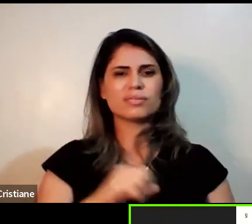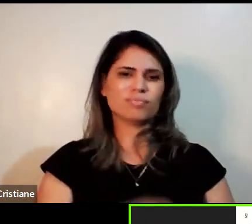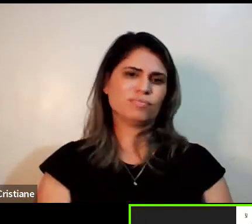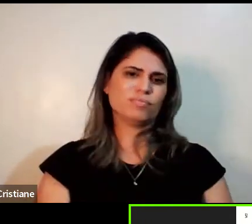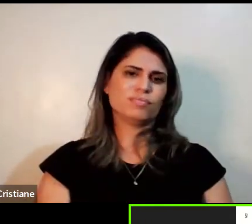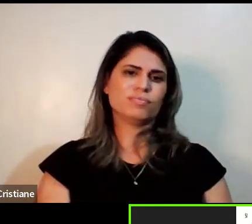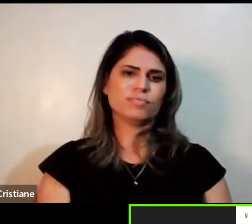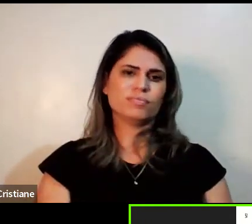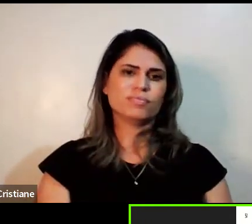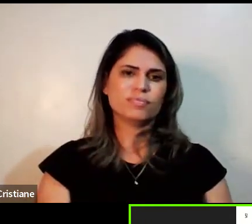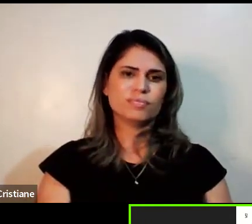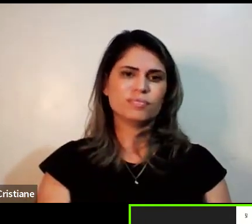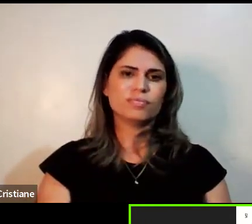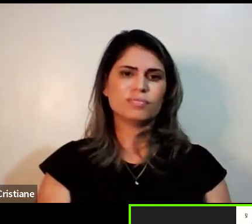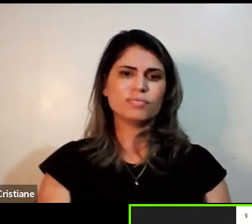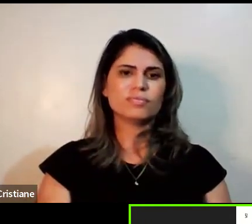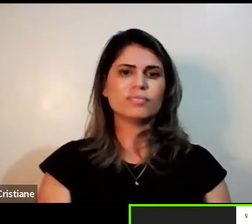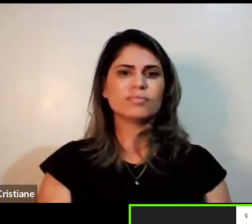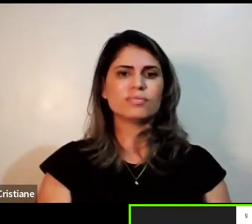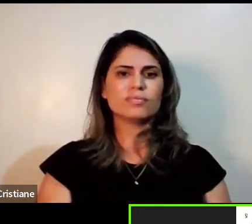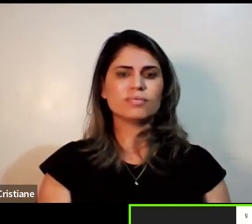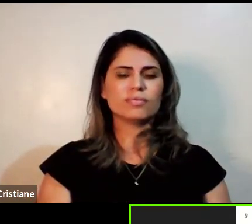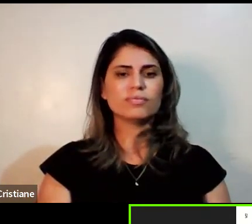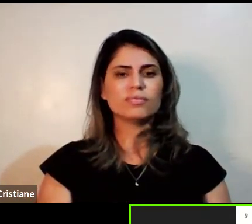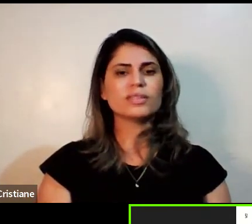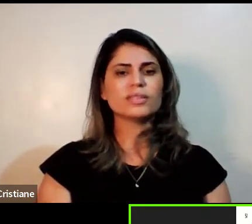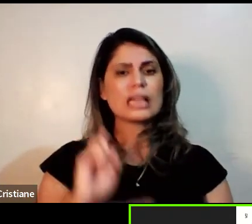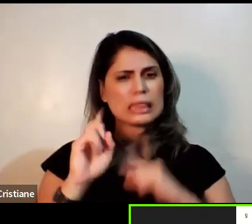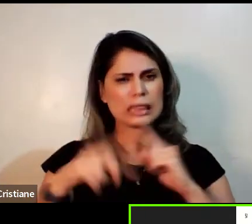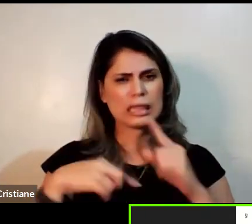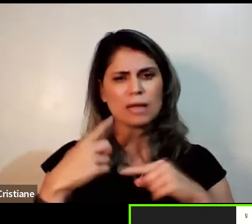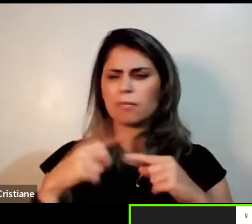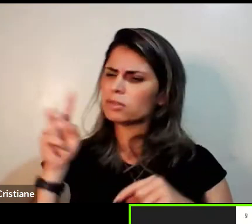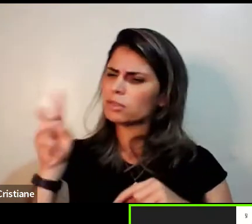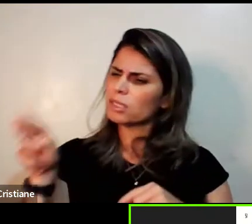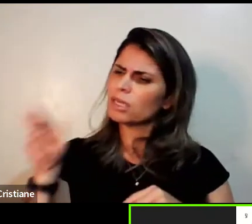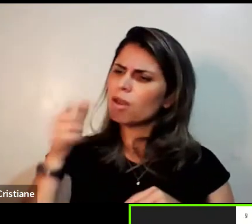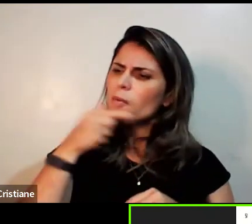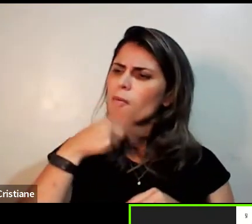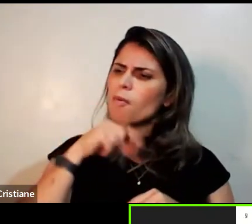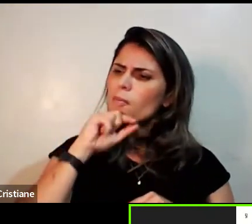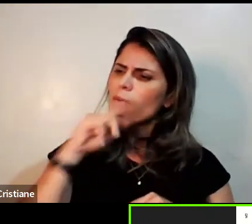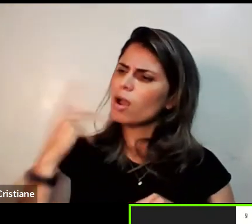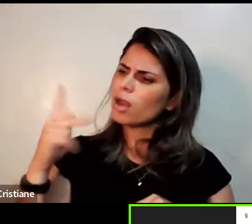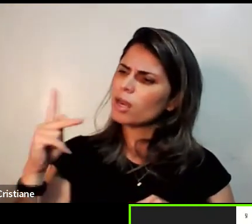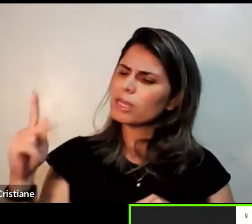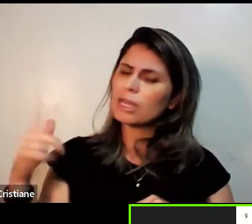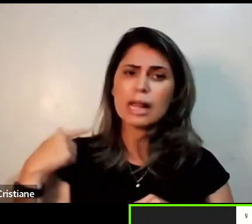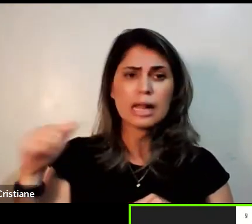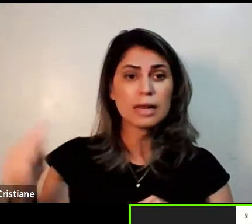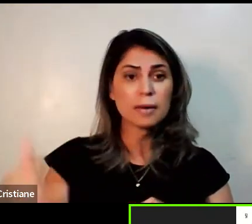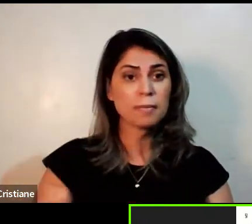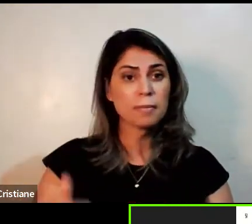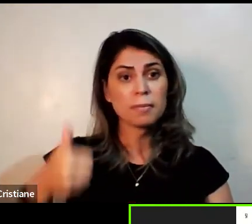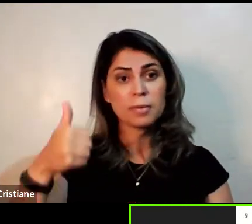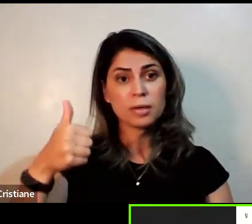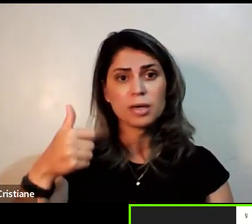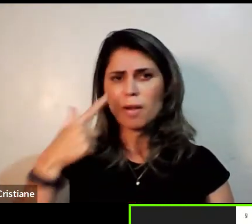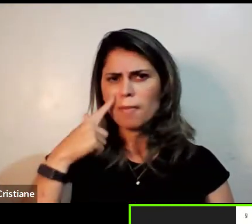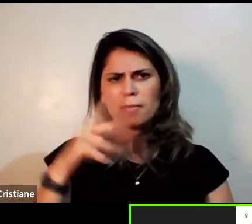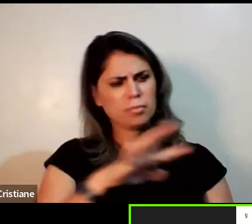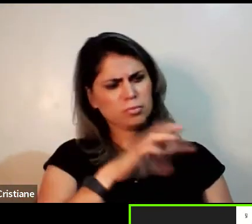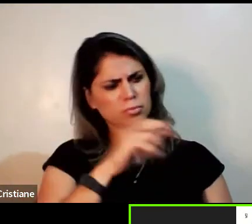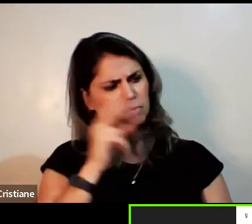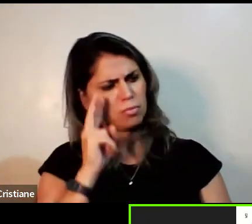demais. E aí, depois de ver a minha melhora, meu pai adquiriu. Ele evoluiu assim, com dificuldade, ele usa muleta para